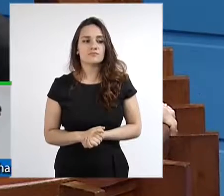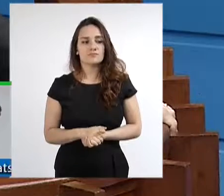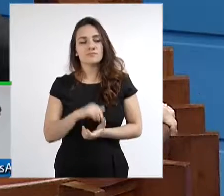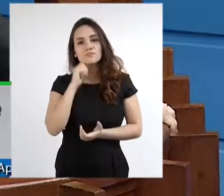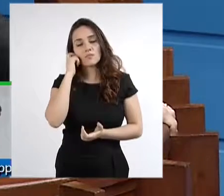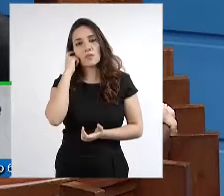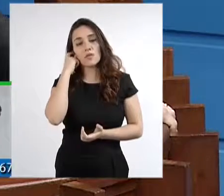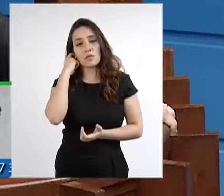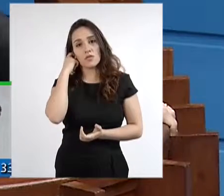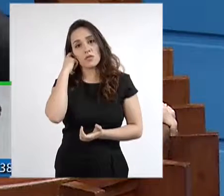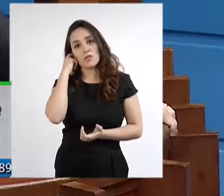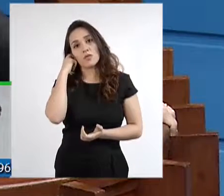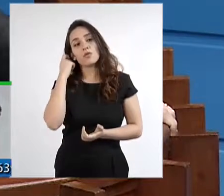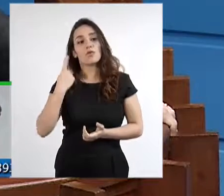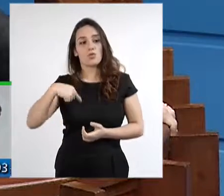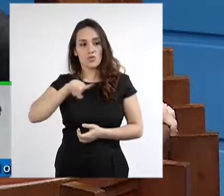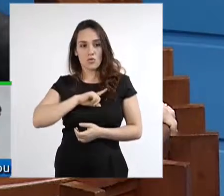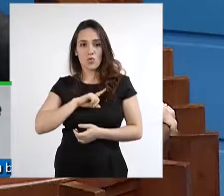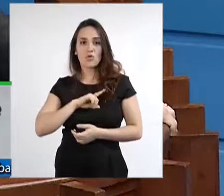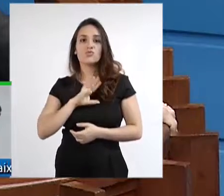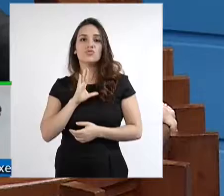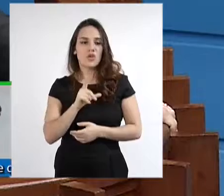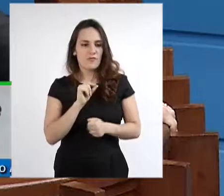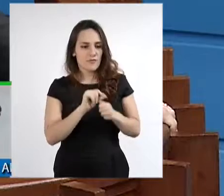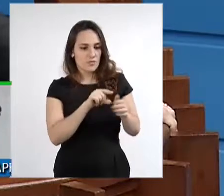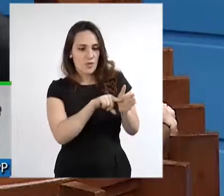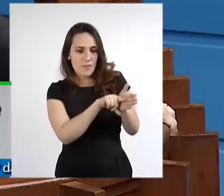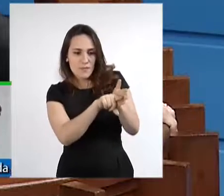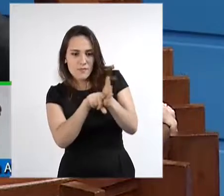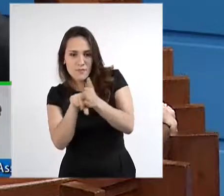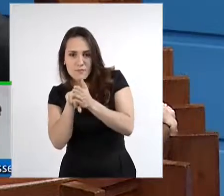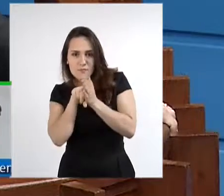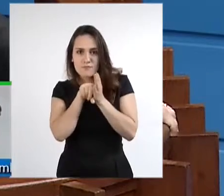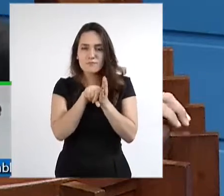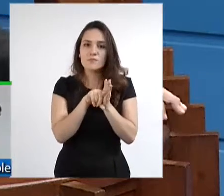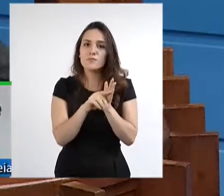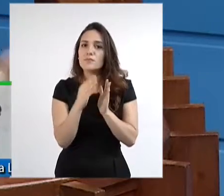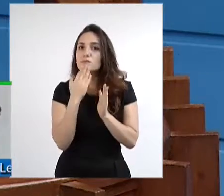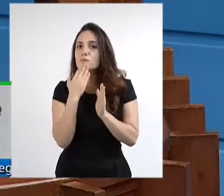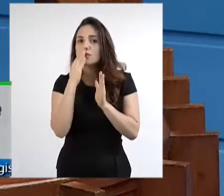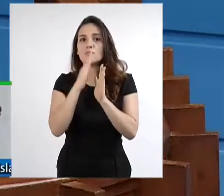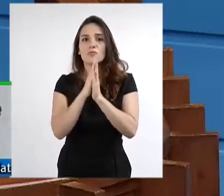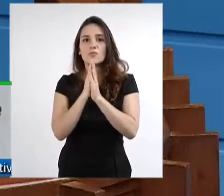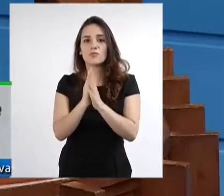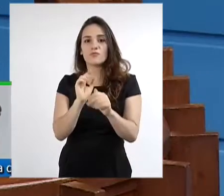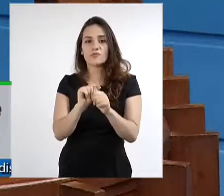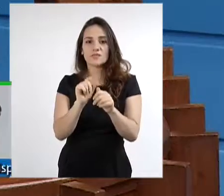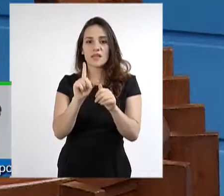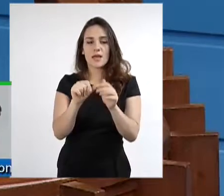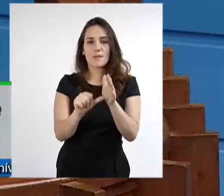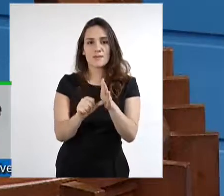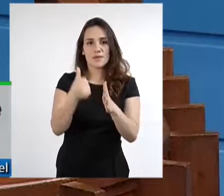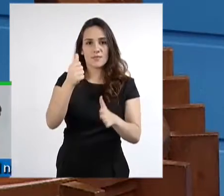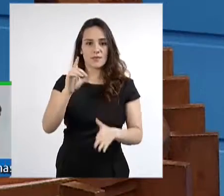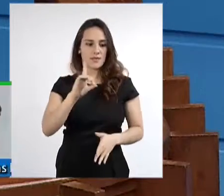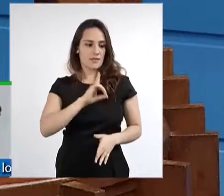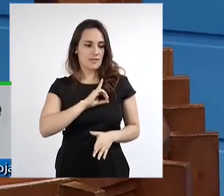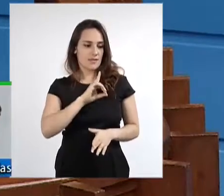o estado do Mato Grosso do Sul para ter um projeto piloto da primeira